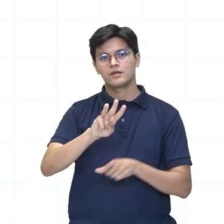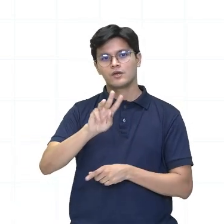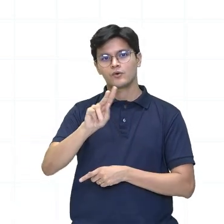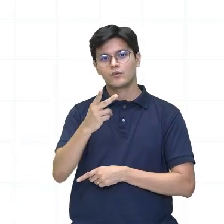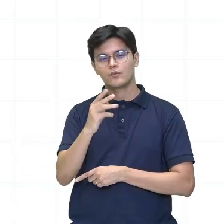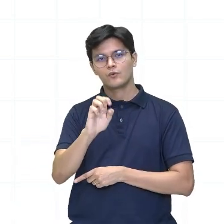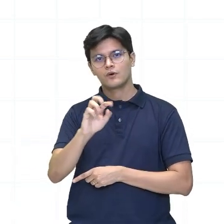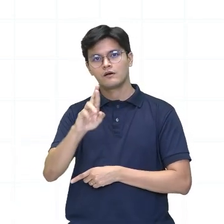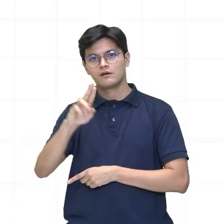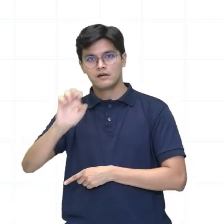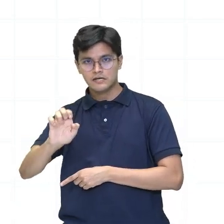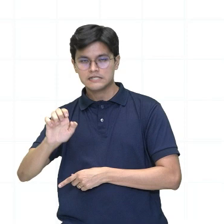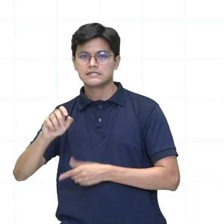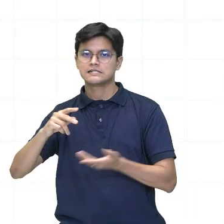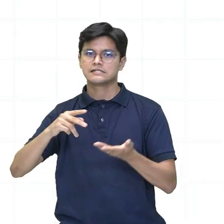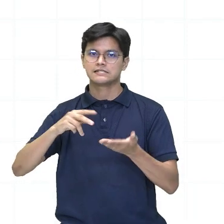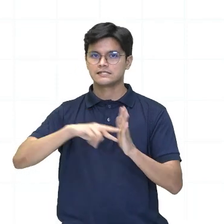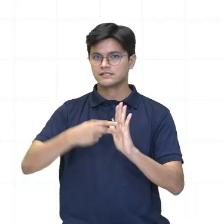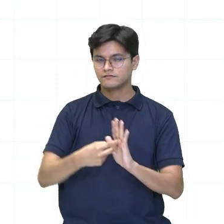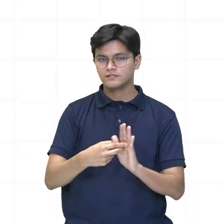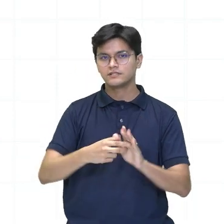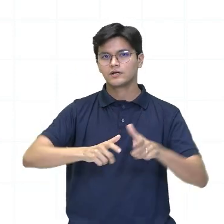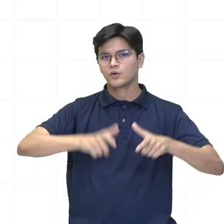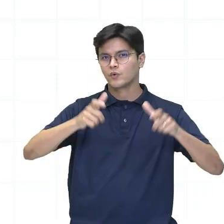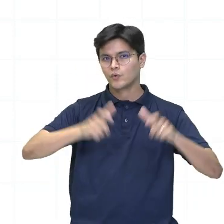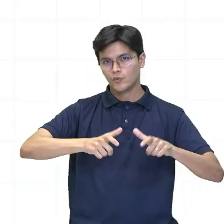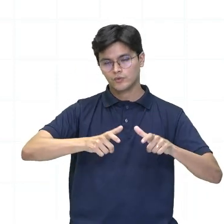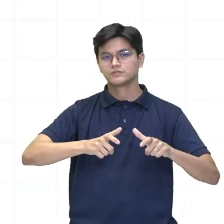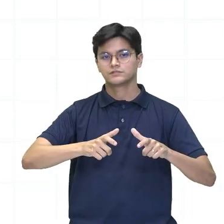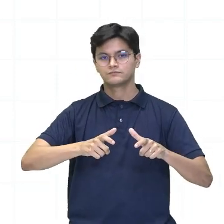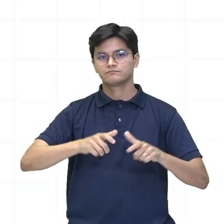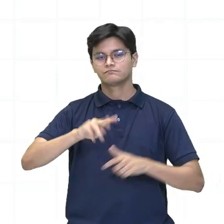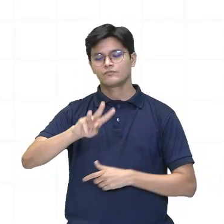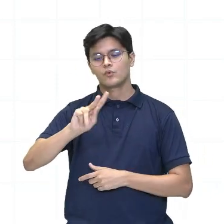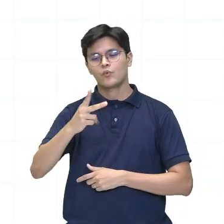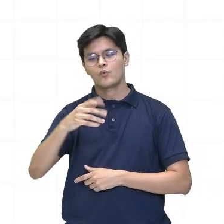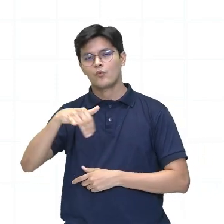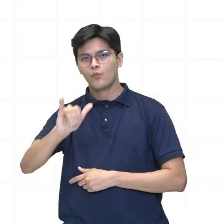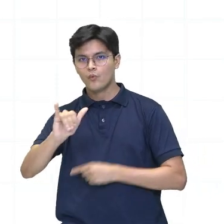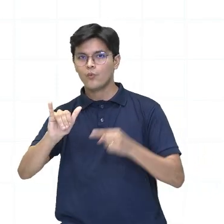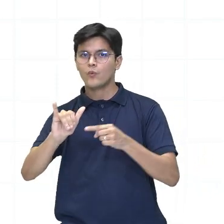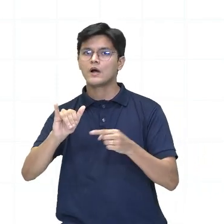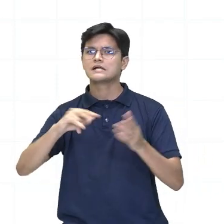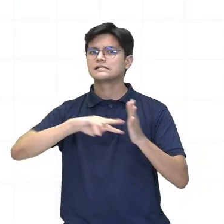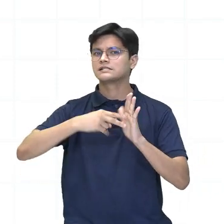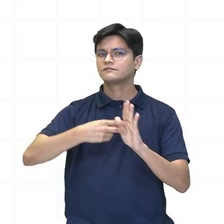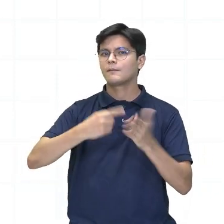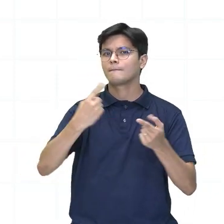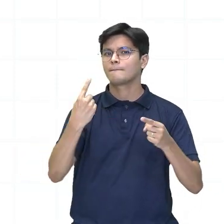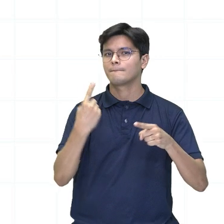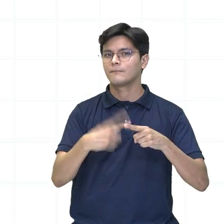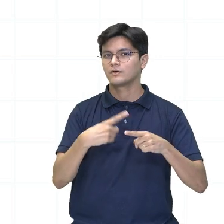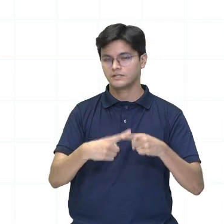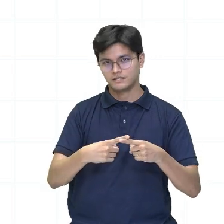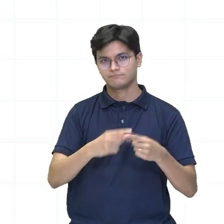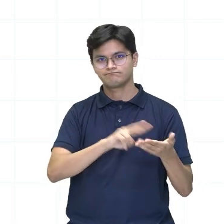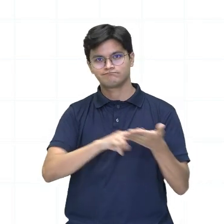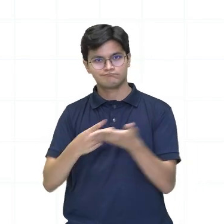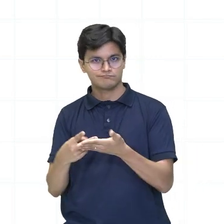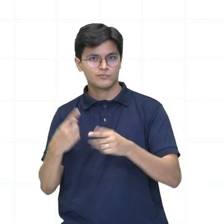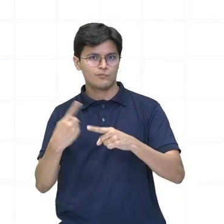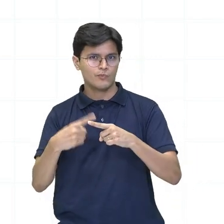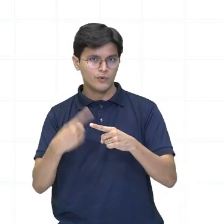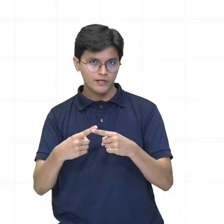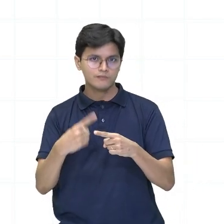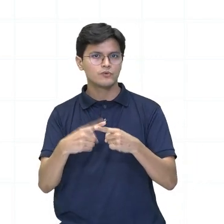aonde, why, por quê. Esse porquê aí, pessoal, é aquele porquê de perguntas